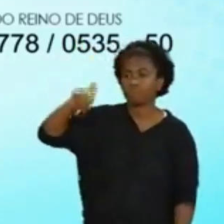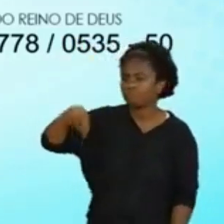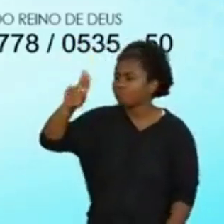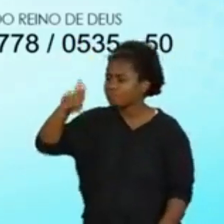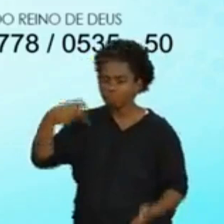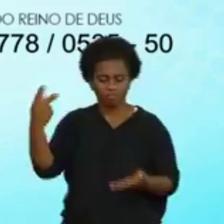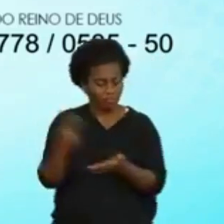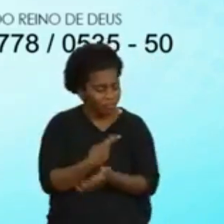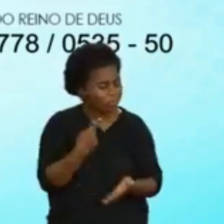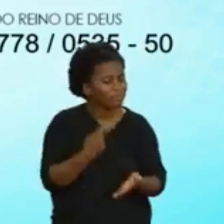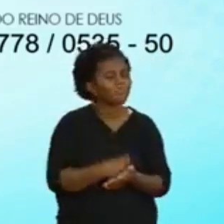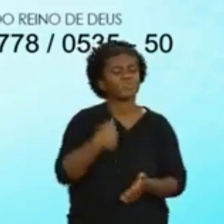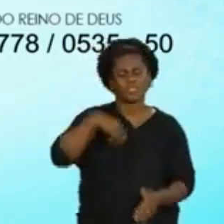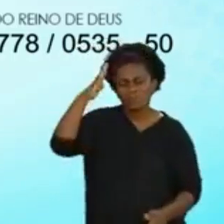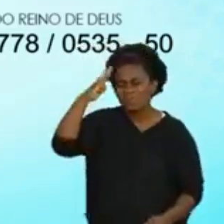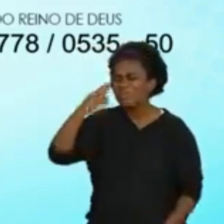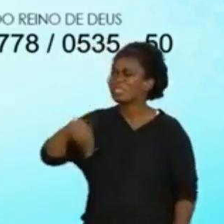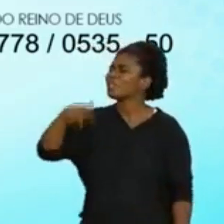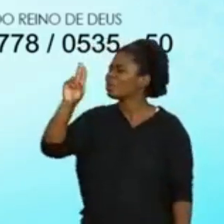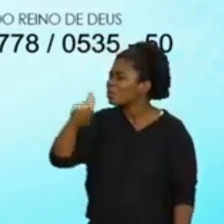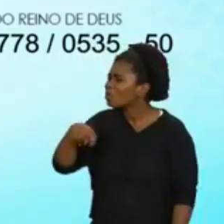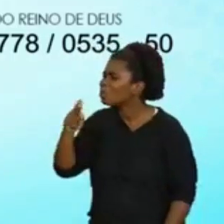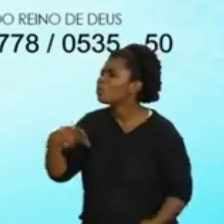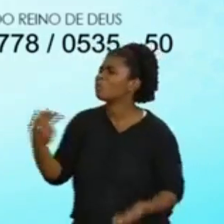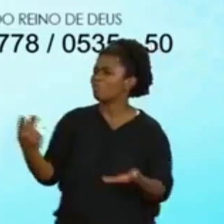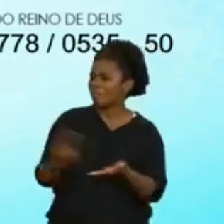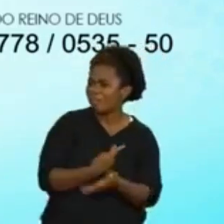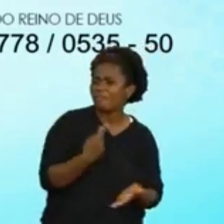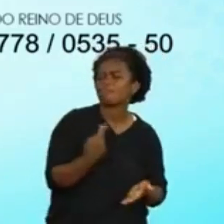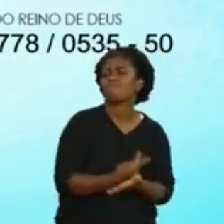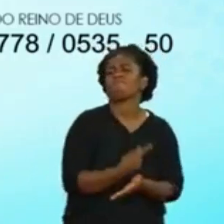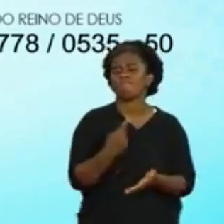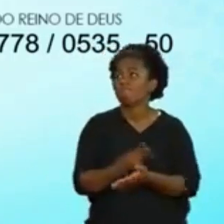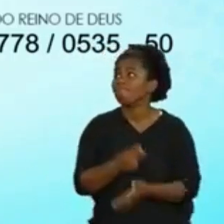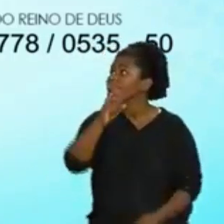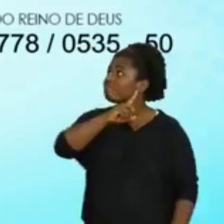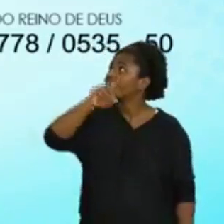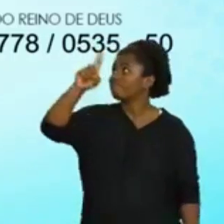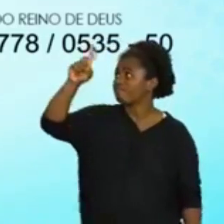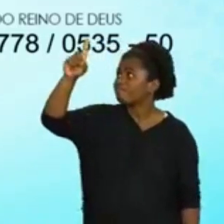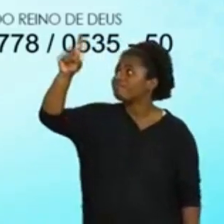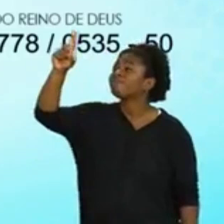e nem falhará. Desse Deus que não falhou e nem falhará.